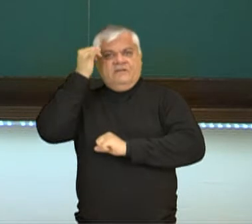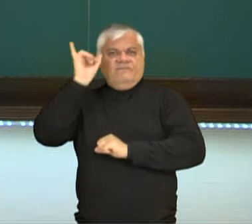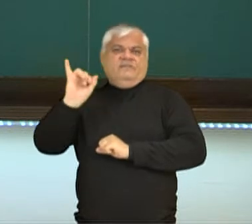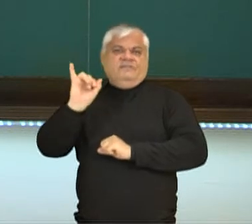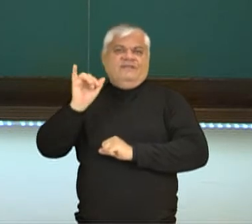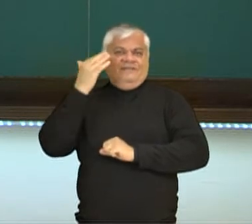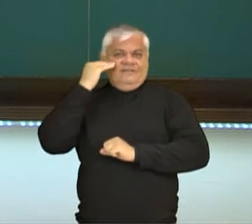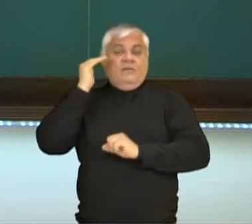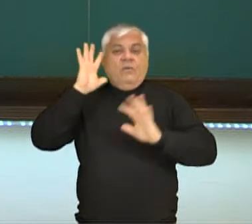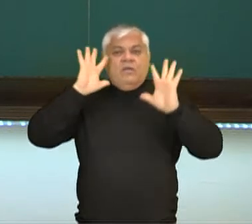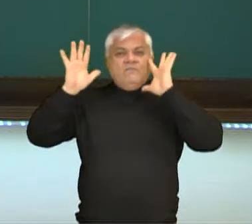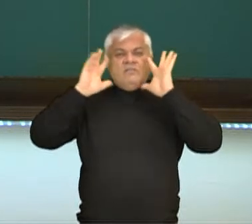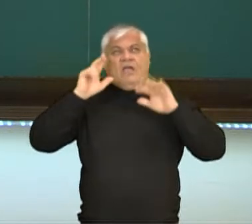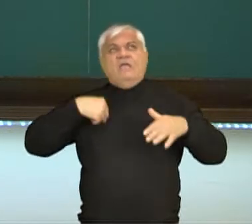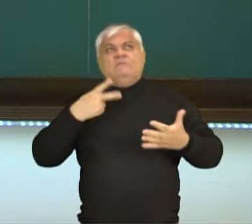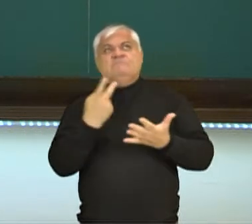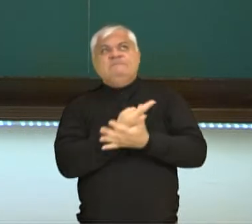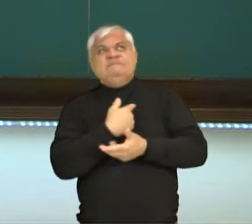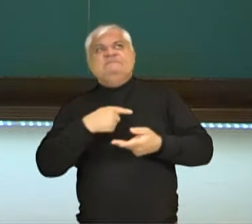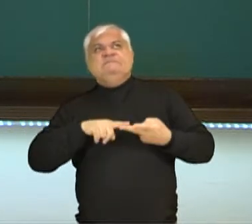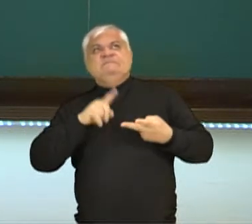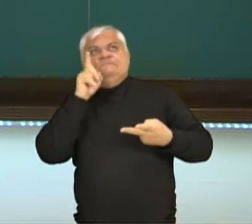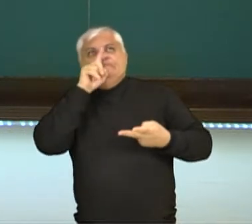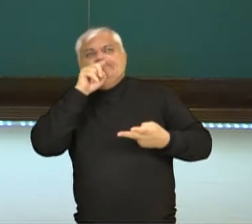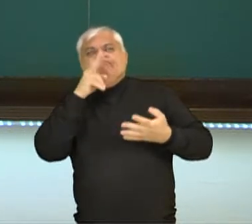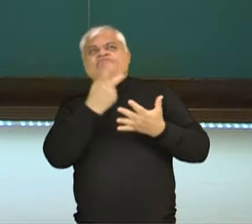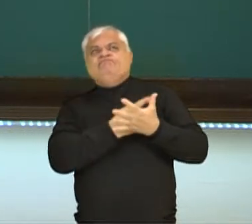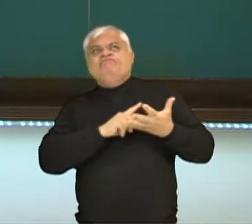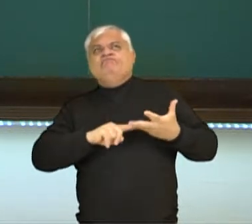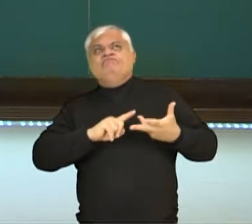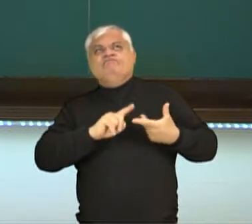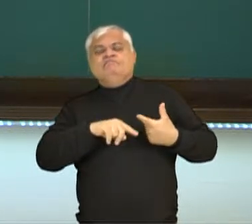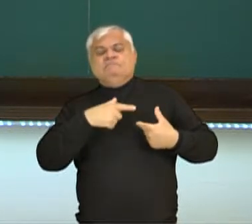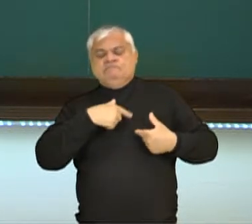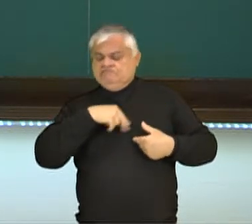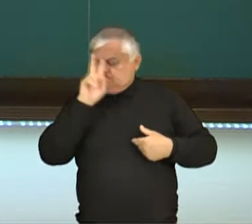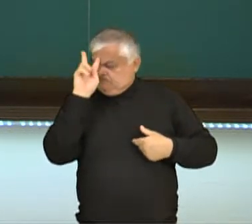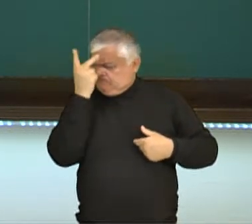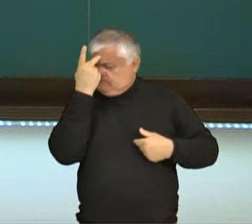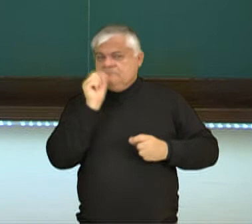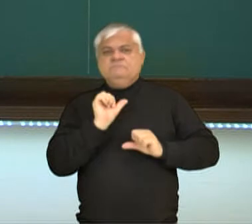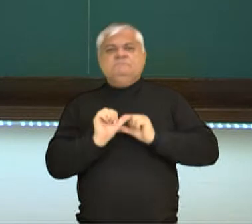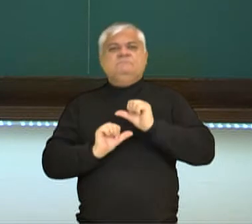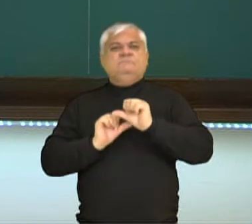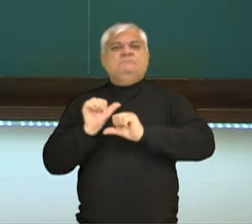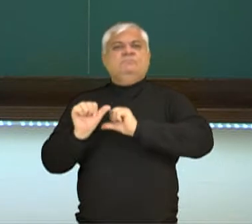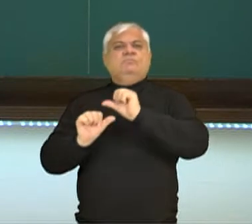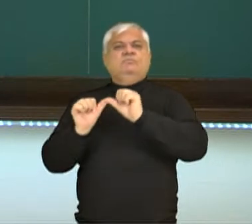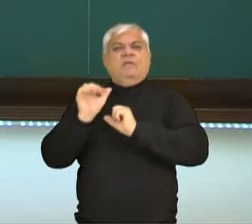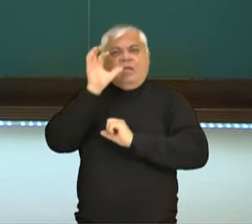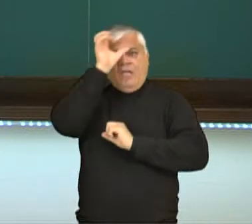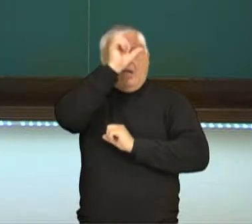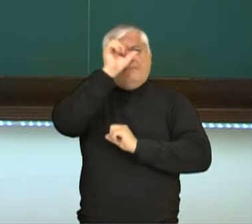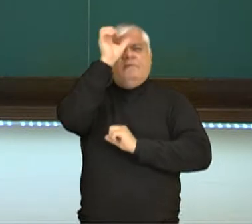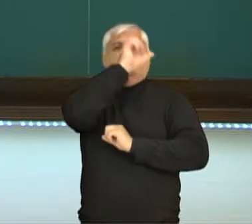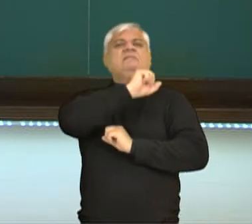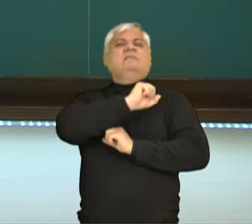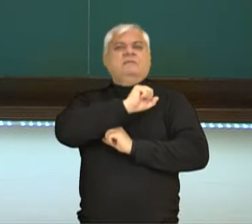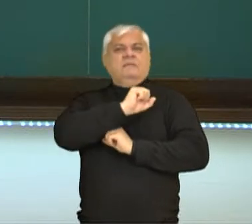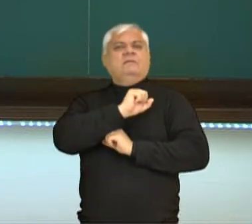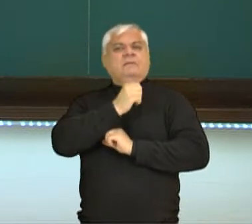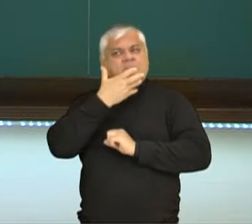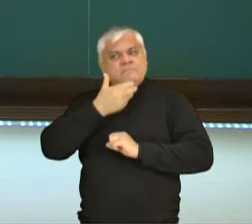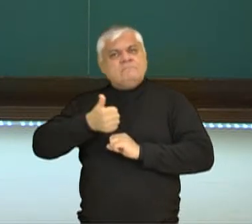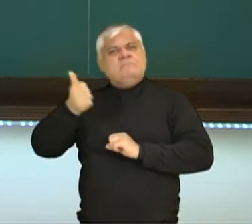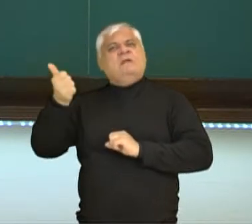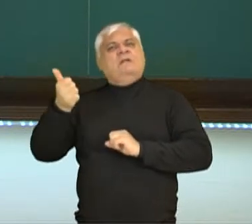mas refletir sobre essas falhas, mesmo quando a gente tem um comportamento que não é adequado, e aprender, né, portanto, com